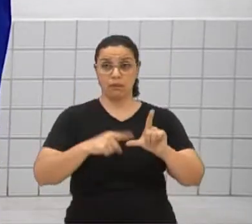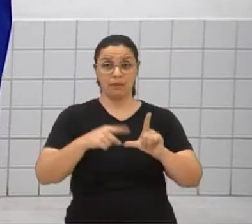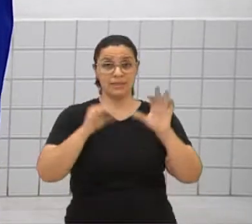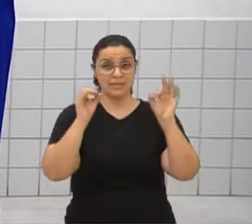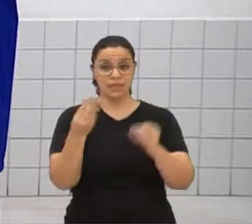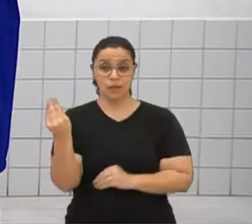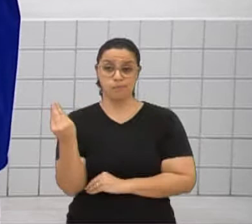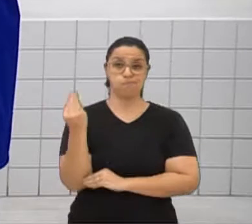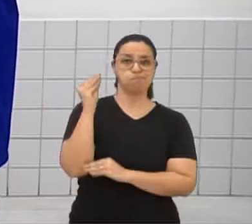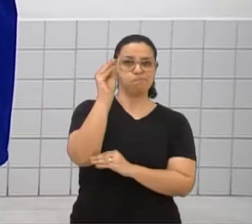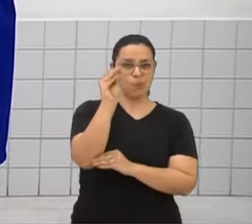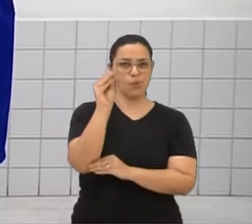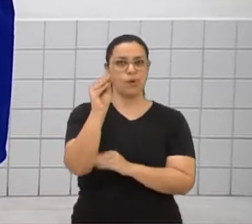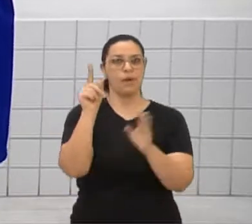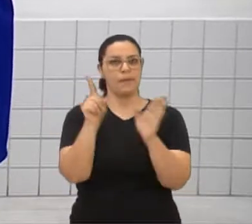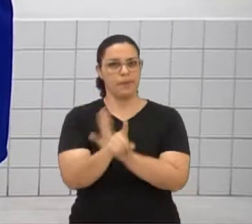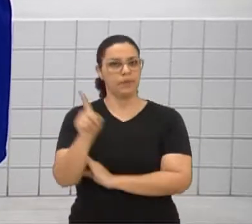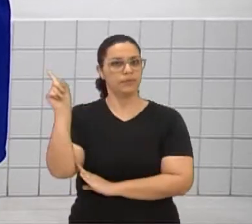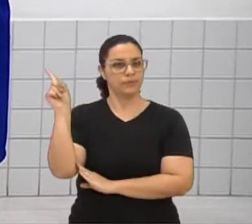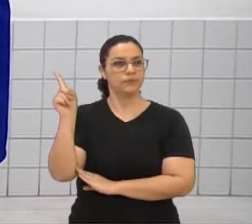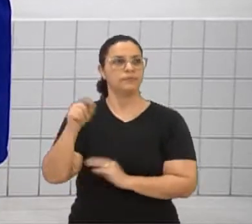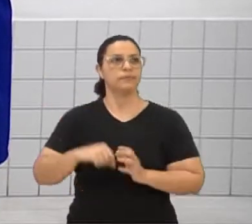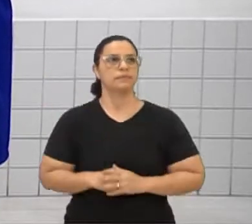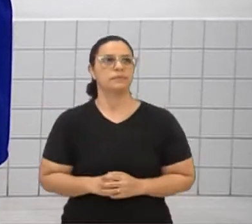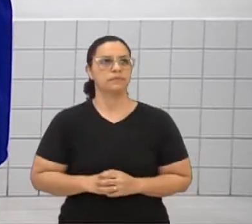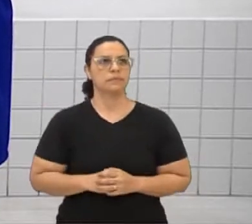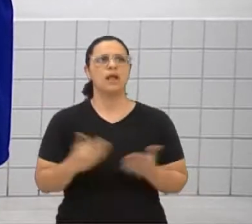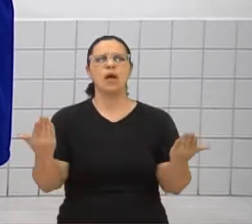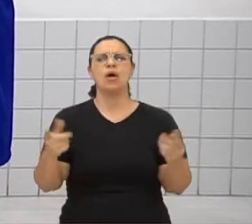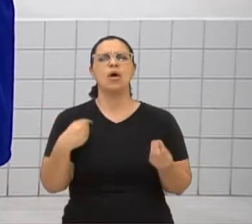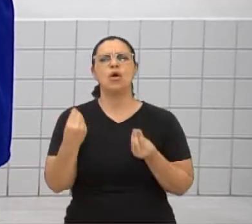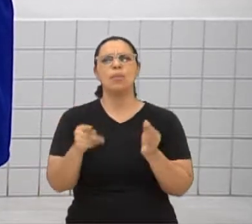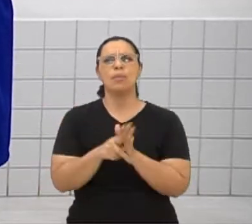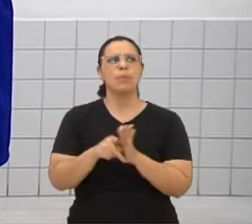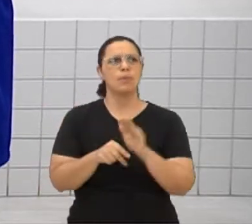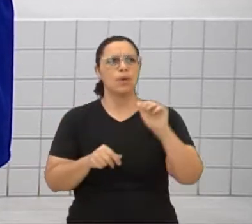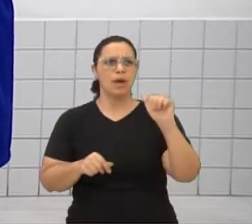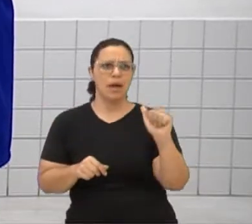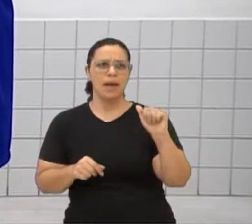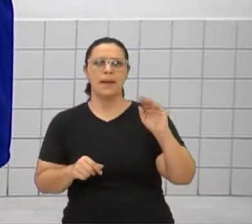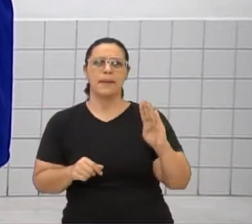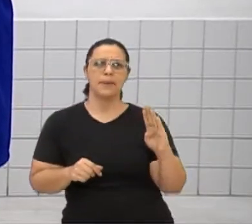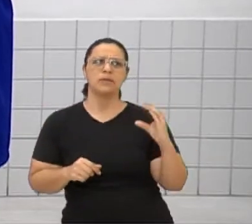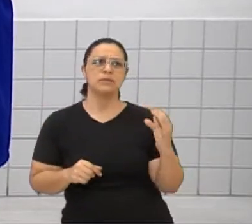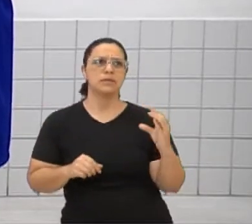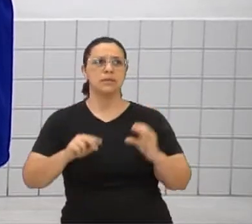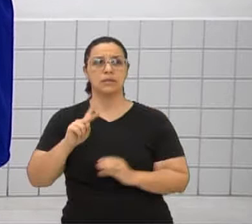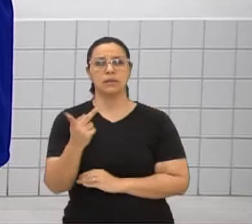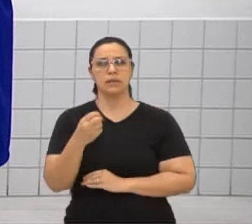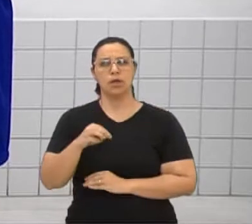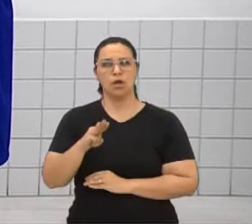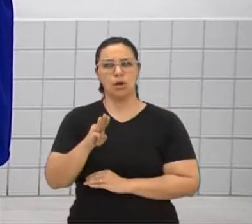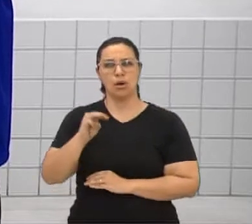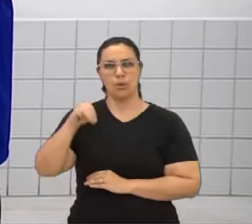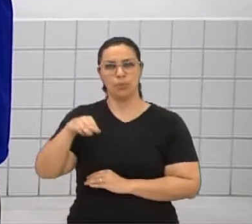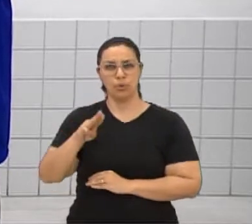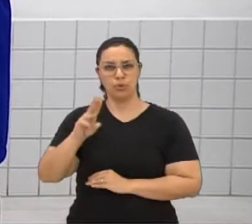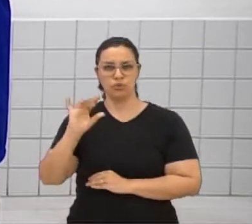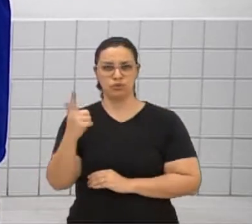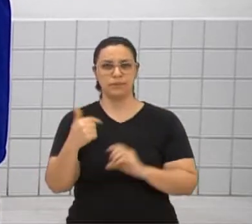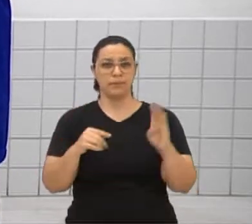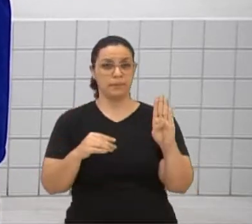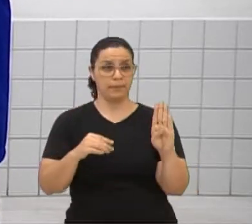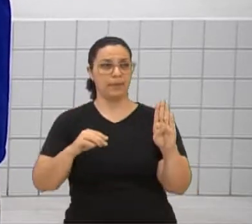alternativa que preenche corretamente o lado será que alternativa seria a letra ao monte Será que seria